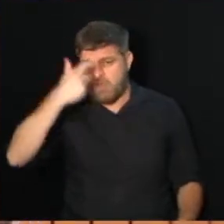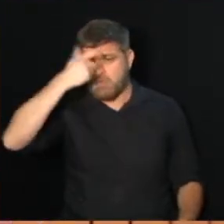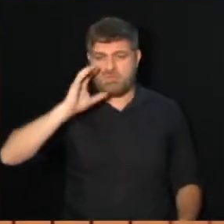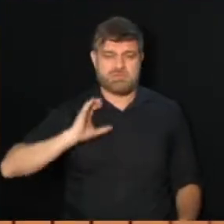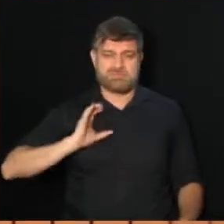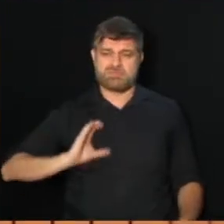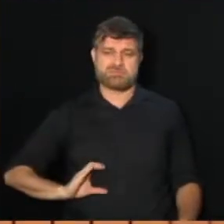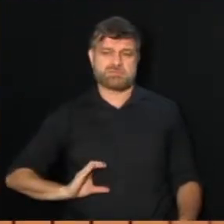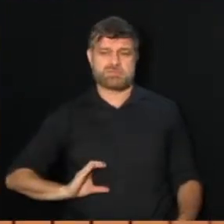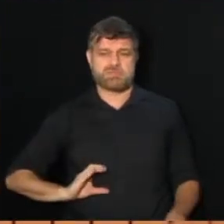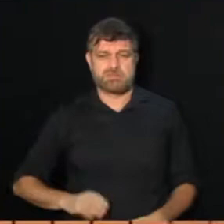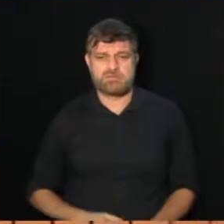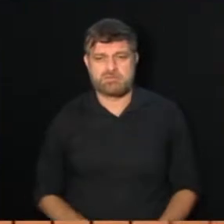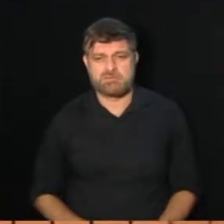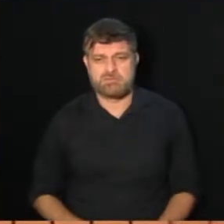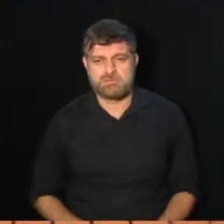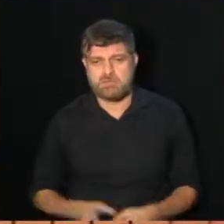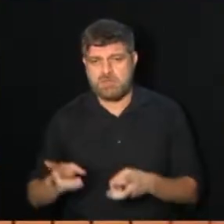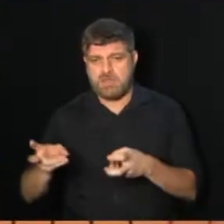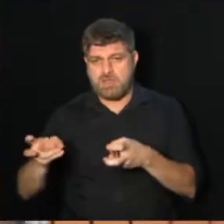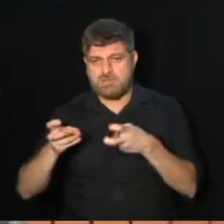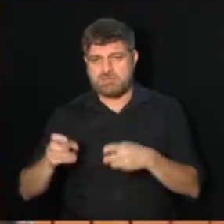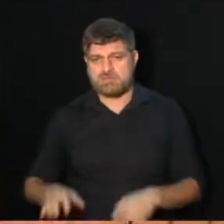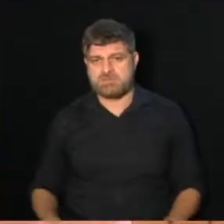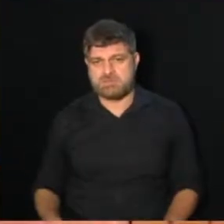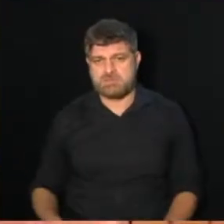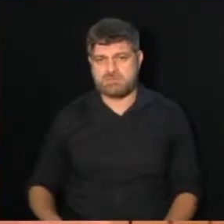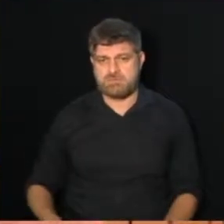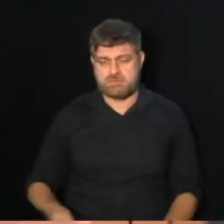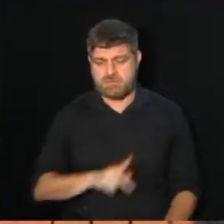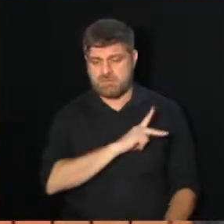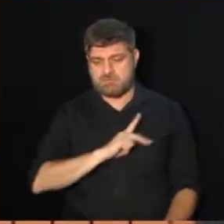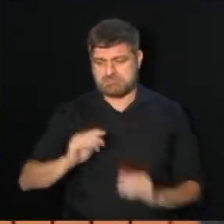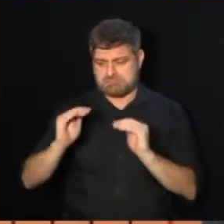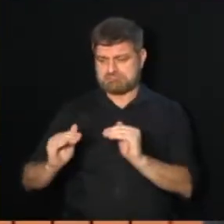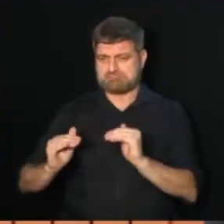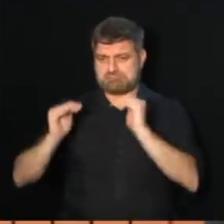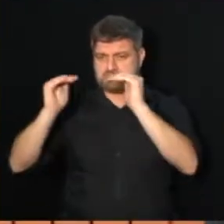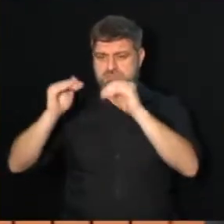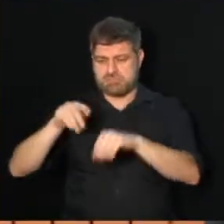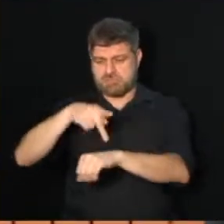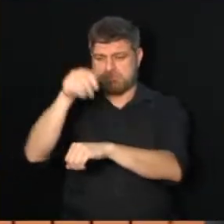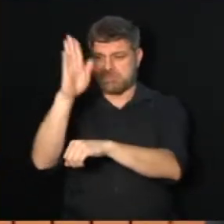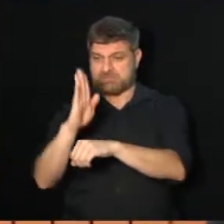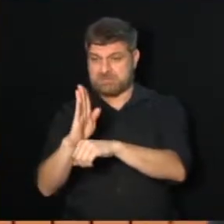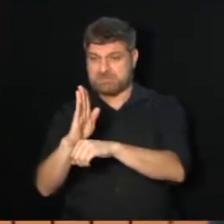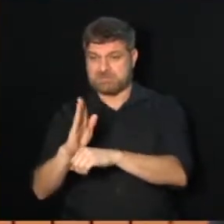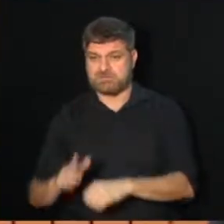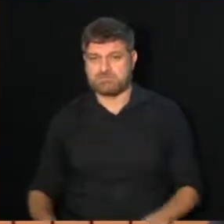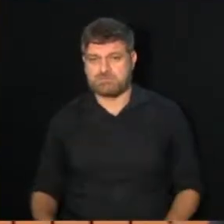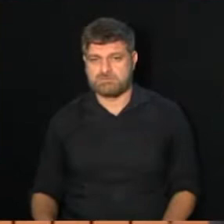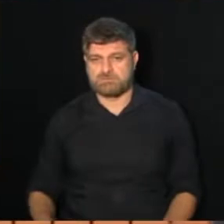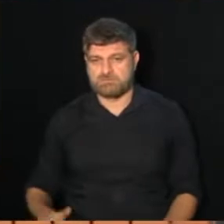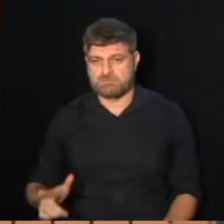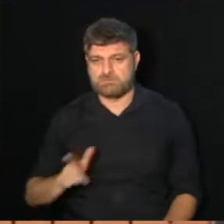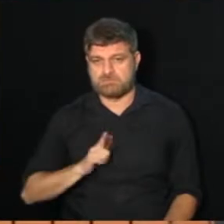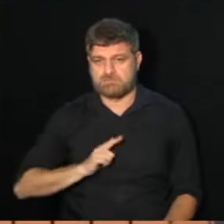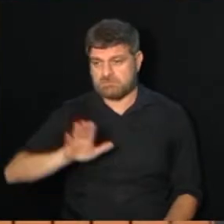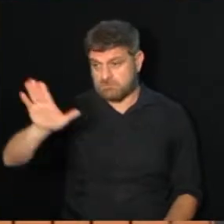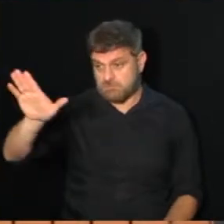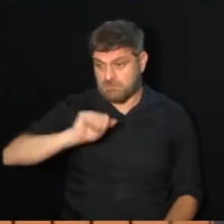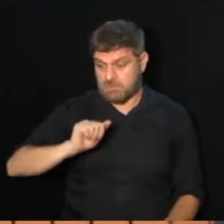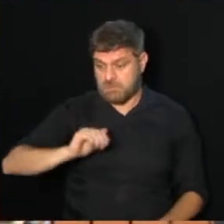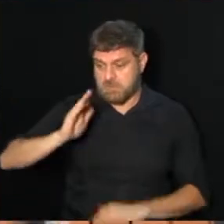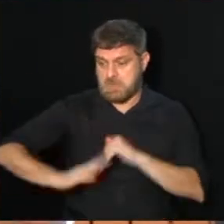de senso médio. Eu vejo o Estado, aquele ente pesado, que só quando ele é acionado, só quando ele é chamado,